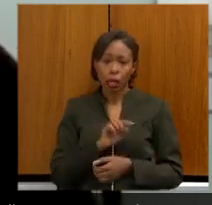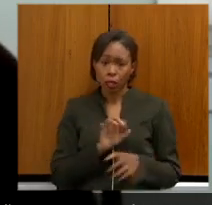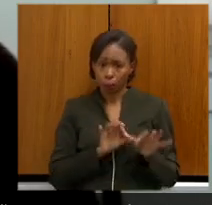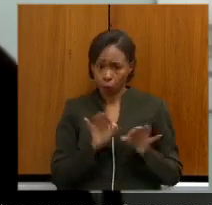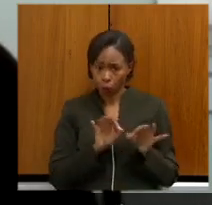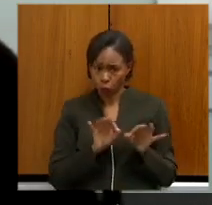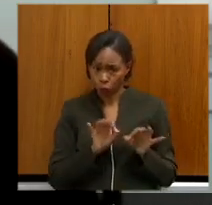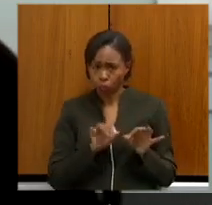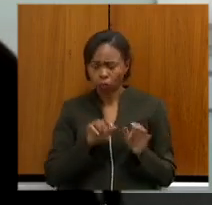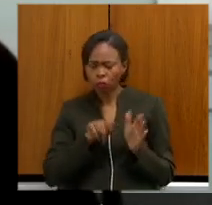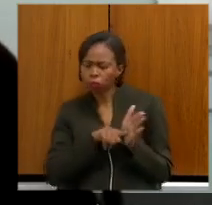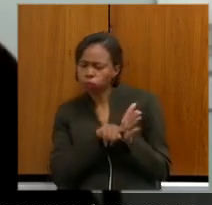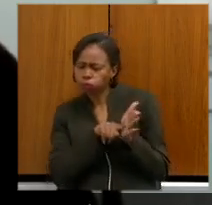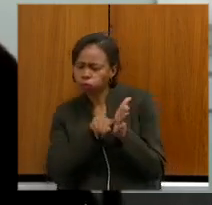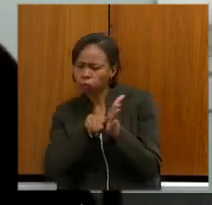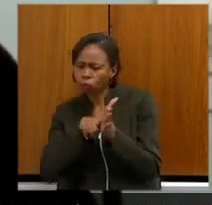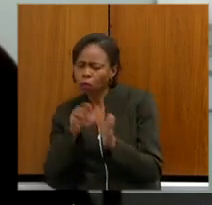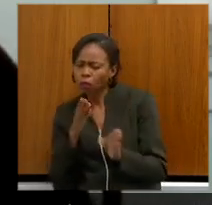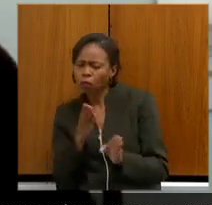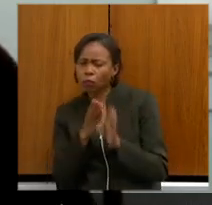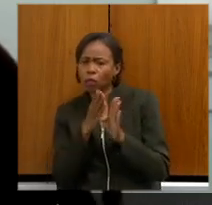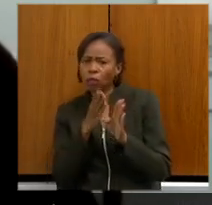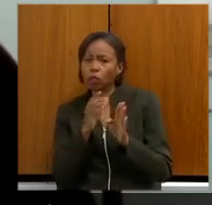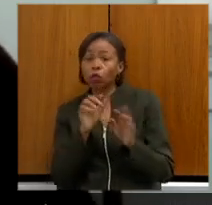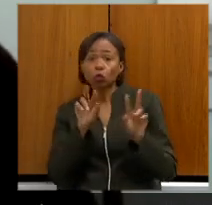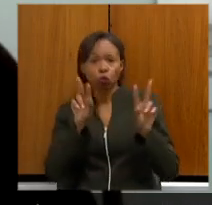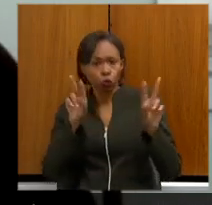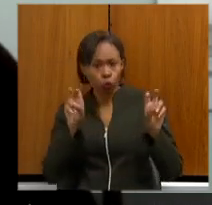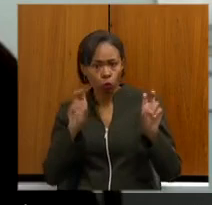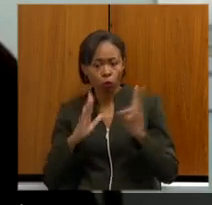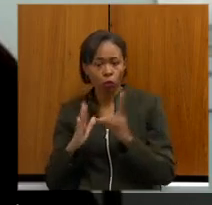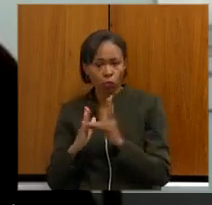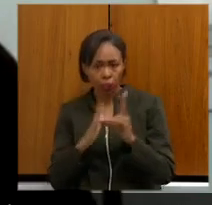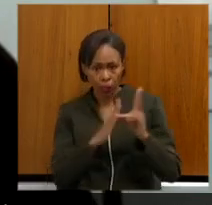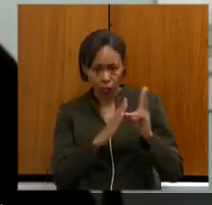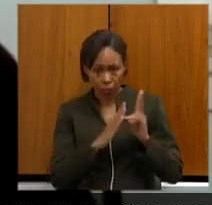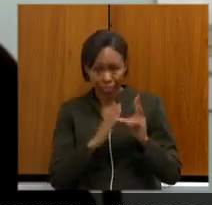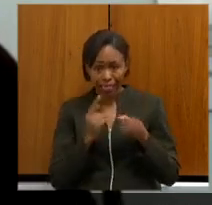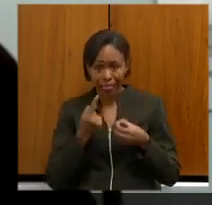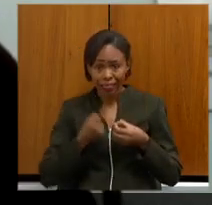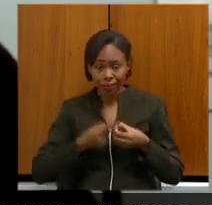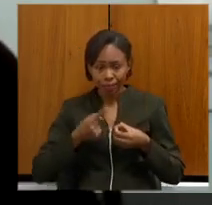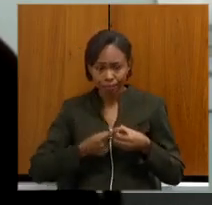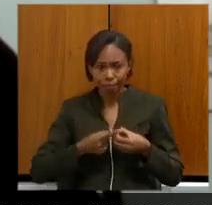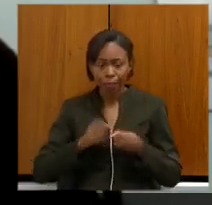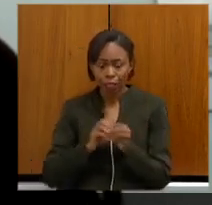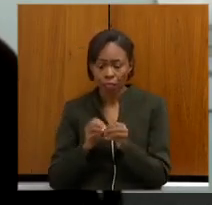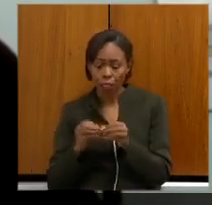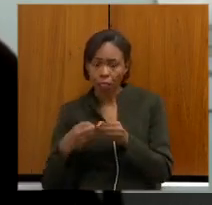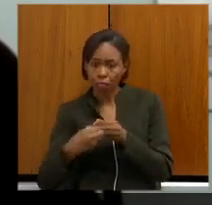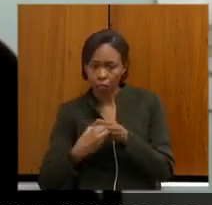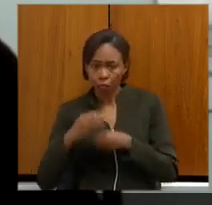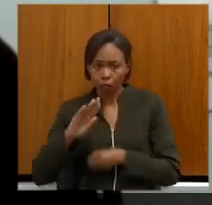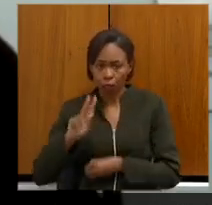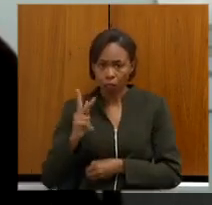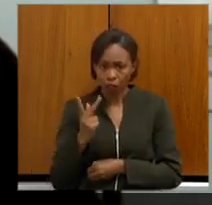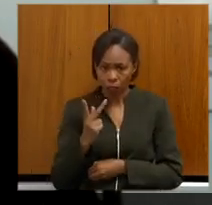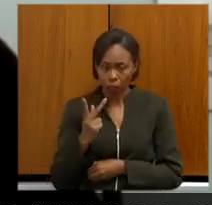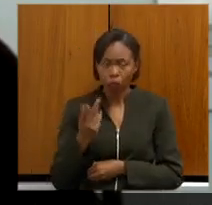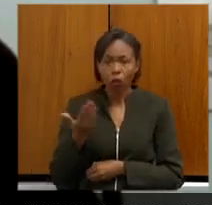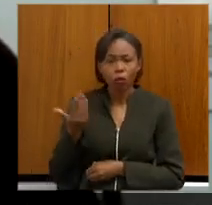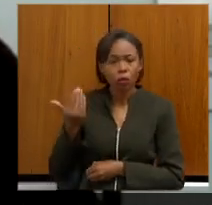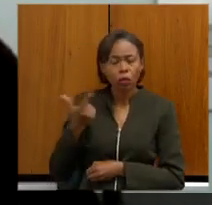Diagnóstico a respeito dos indígenas na cidade da região metropolitana de Belo Horizonte desenvolvidos em